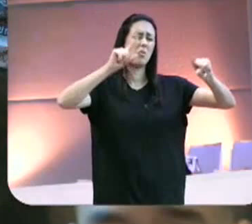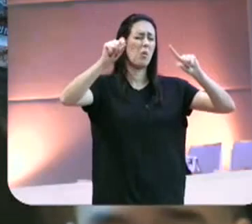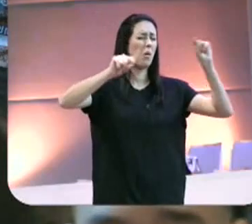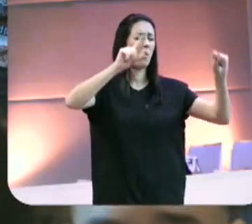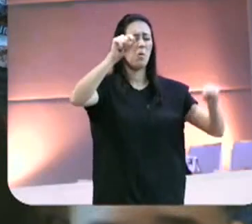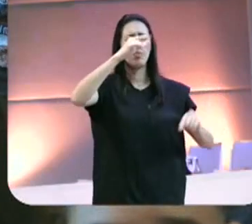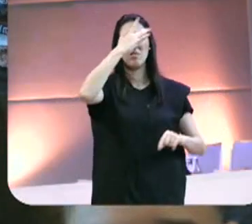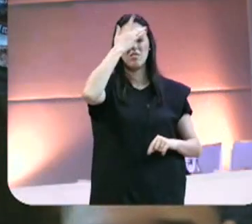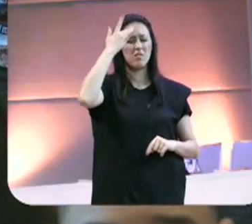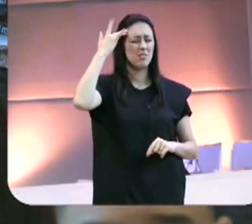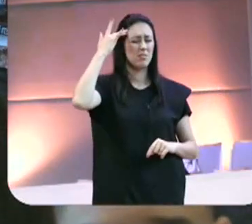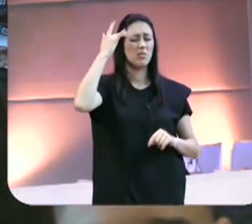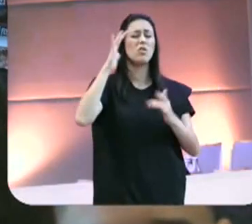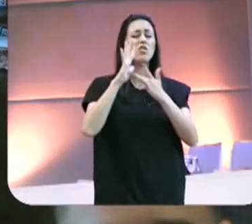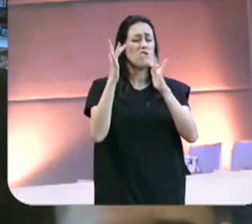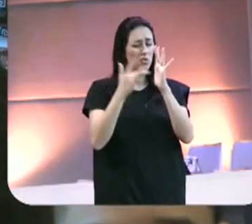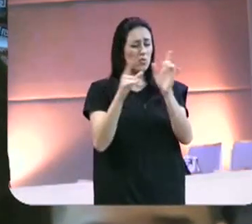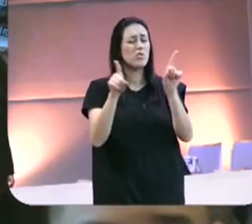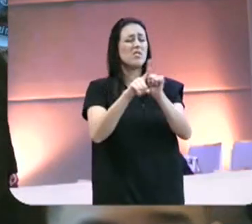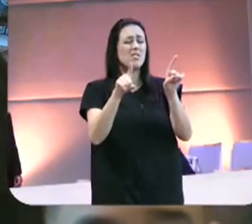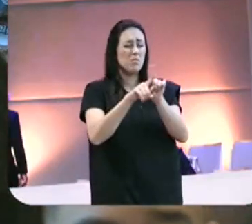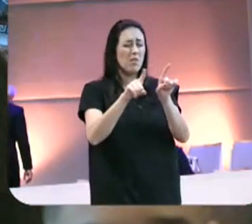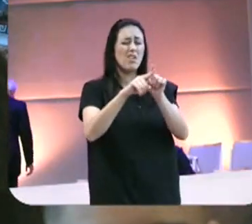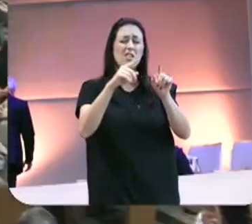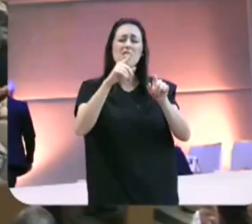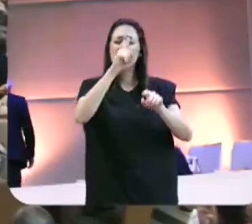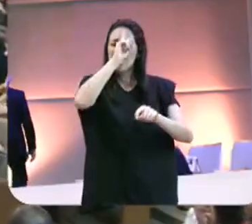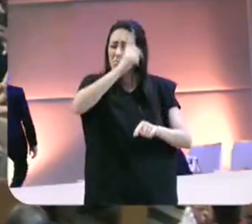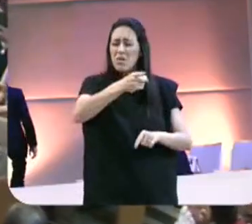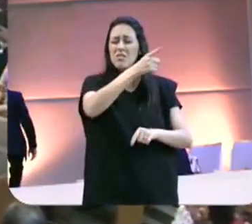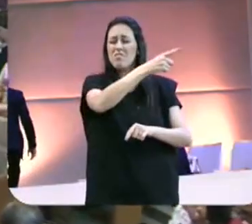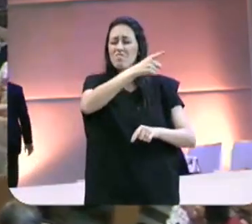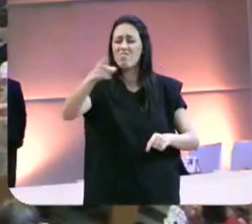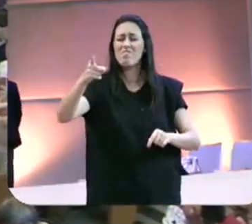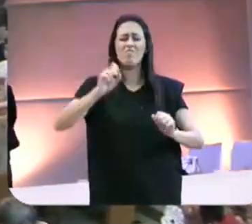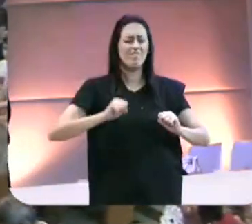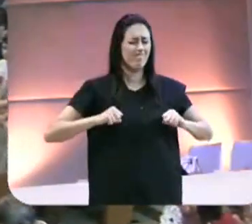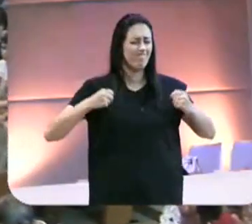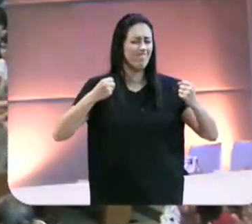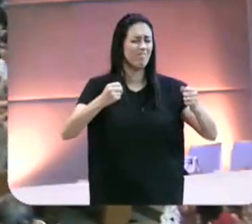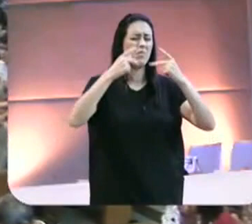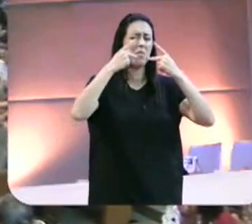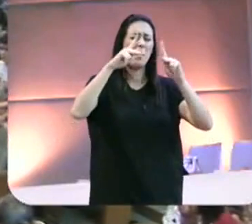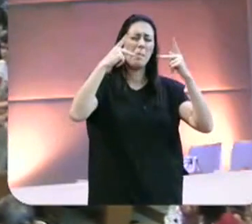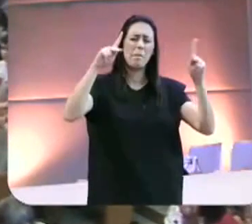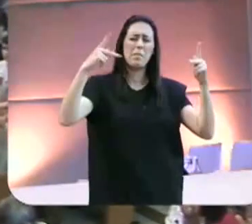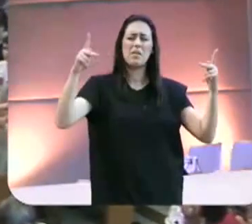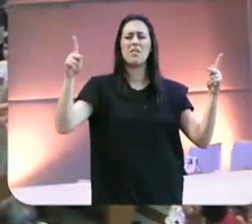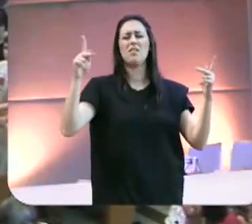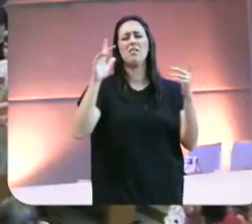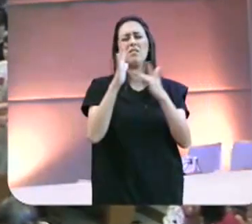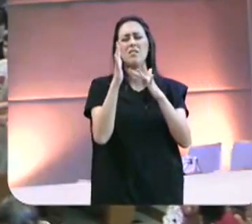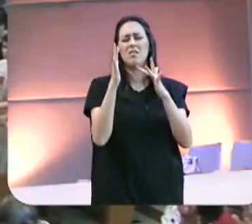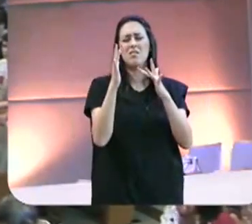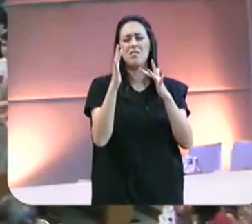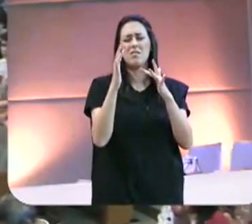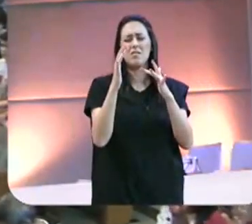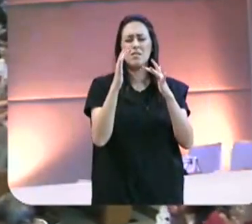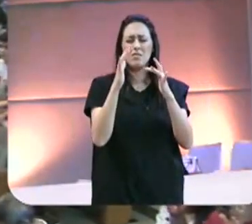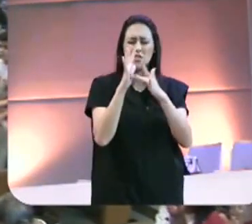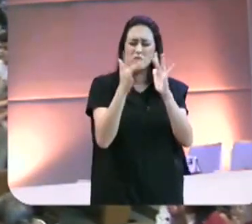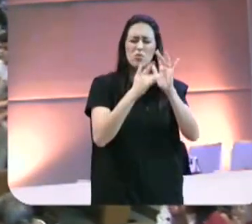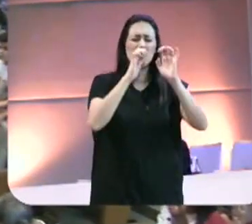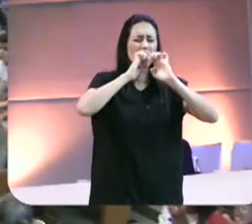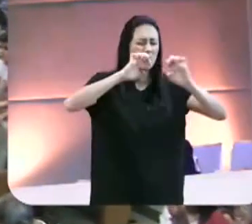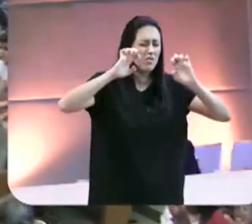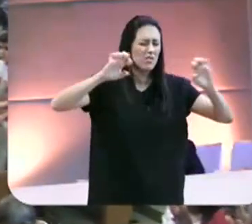últimas palavras antes de subir aos céus, nos desafiando a pregar a palavra, a sermos encontrados fiéis na Sua